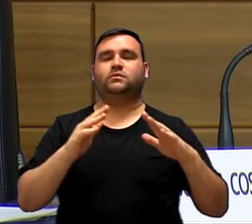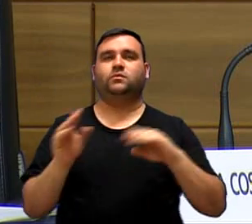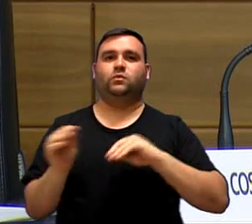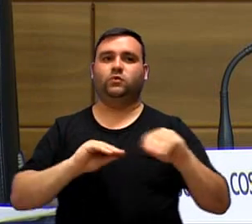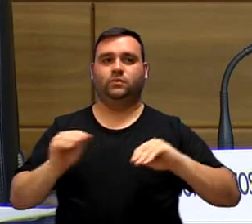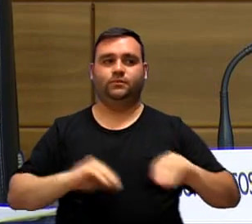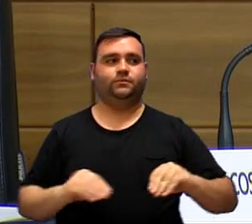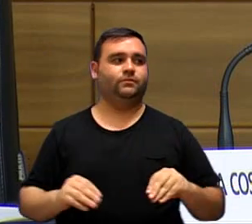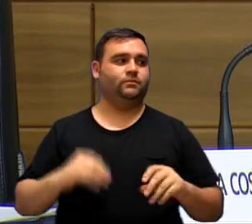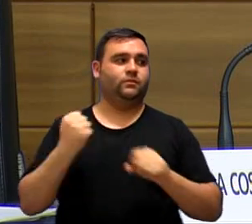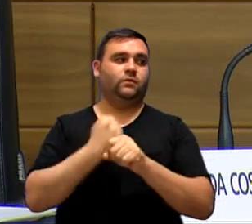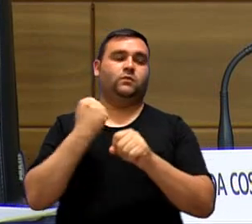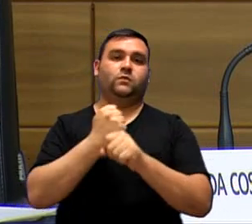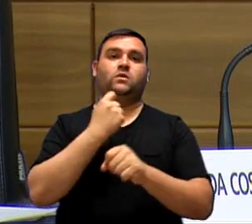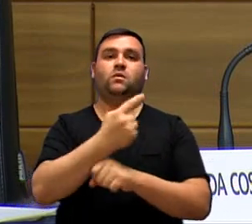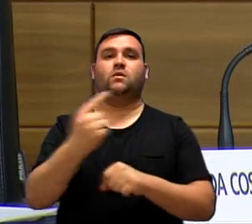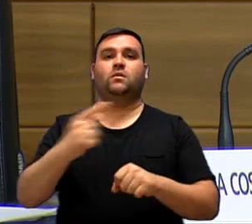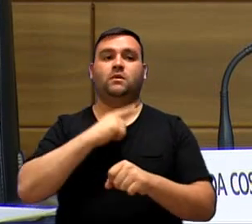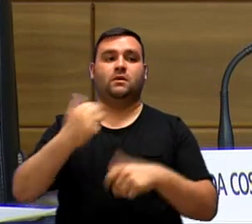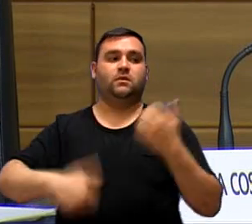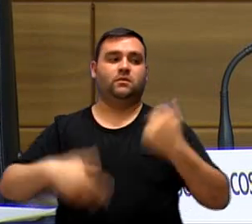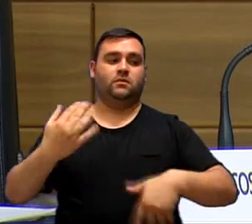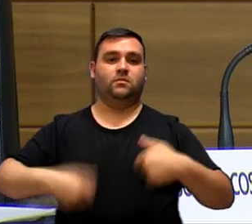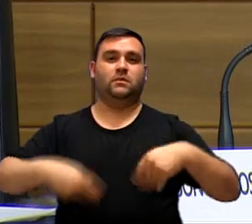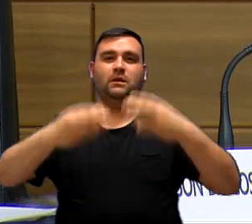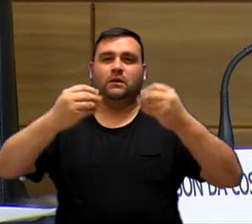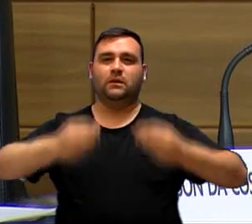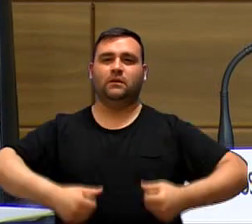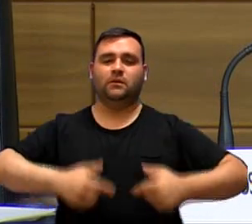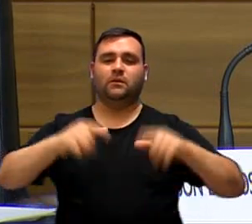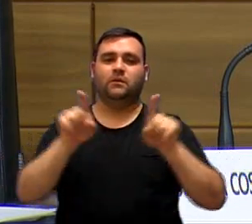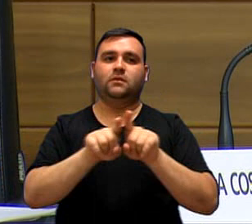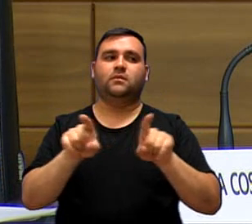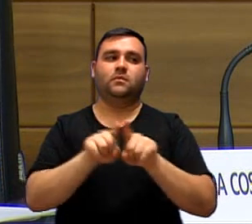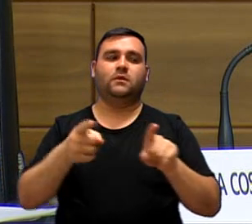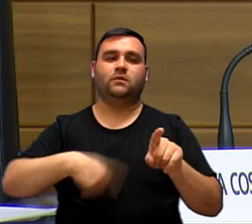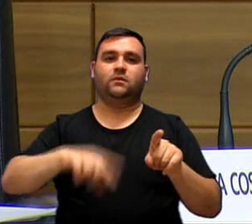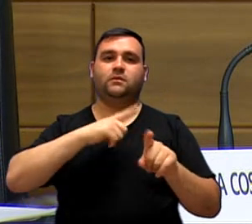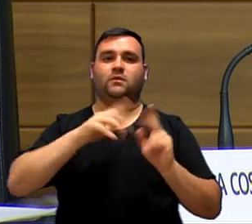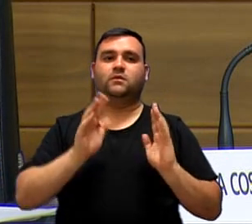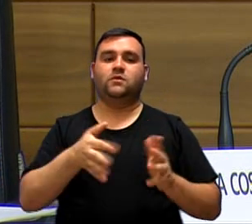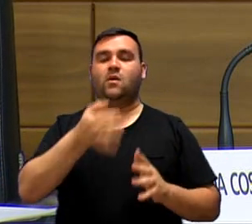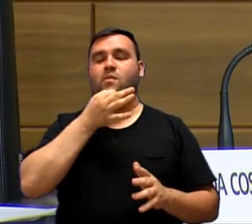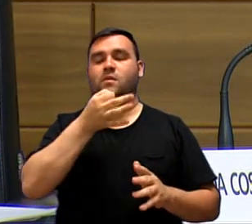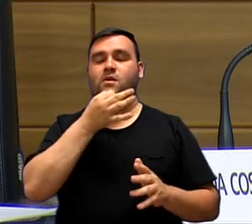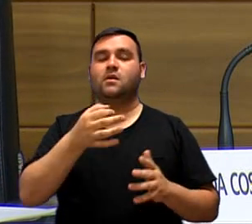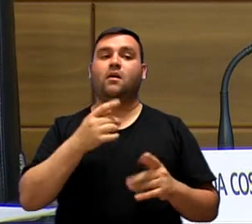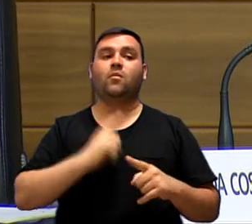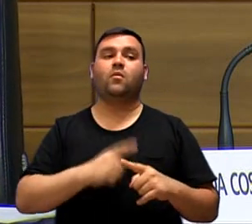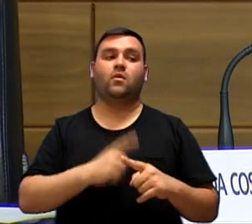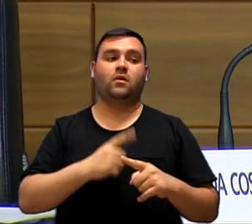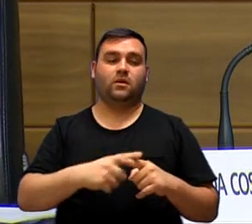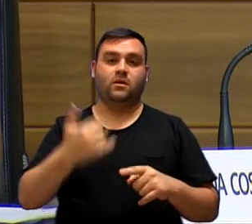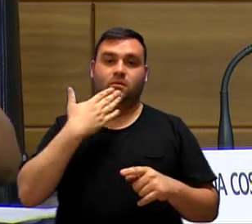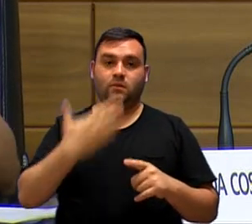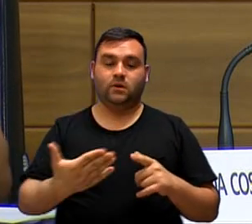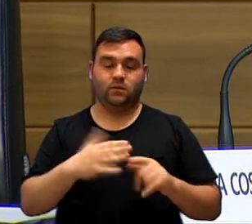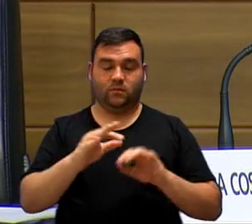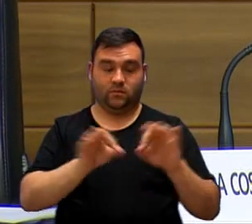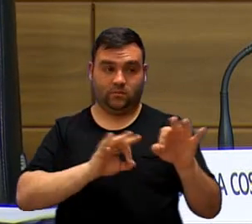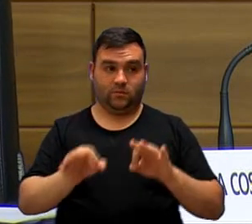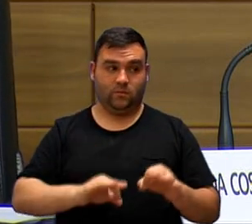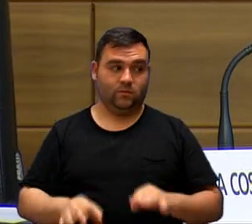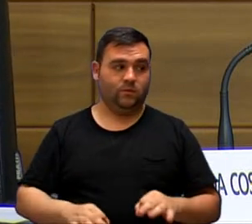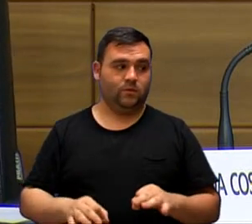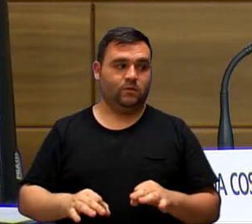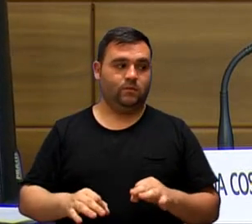recursos são necessários para cada obra que nós podemos detalhar. E, inclusive, nós tivemos já o cuidado de ela pedir a elaboração